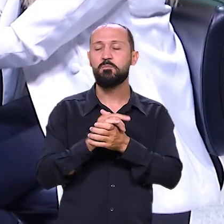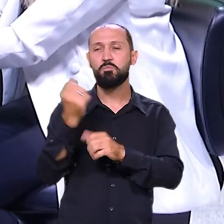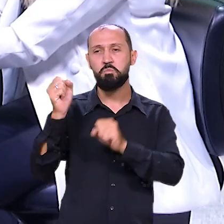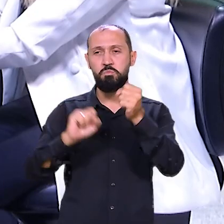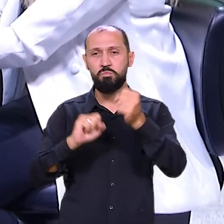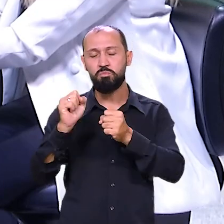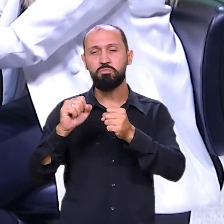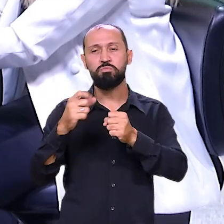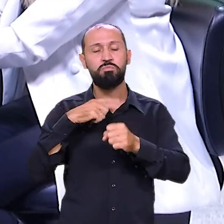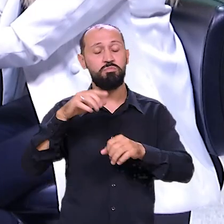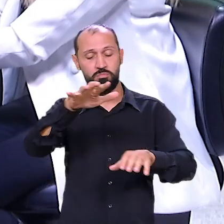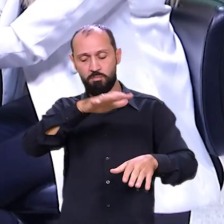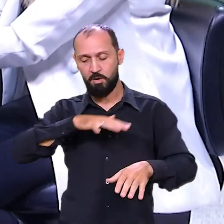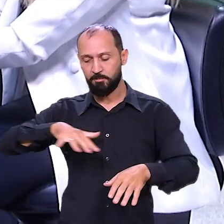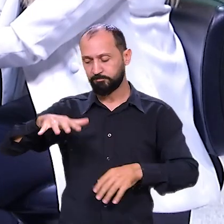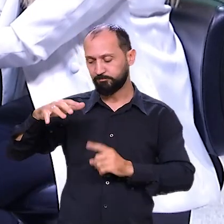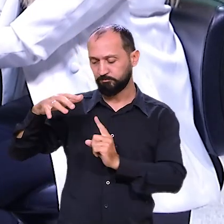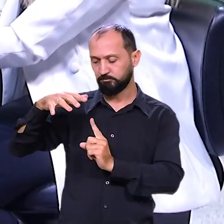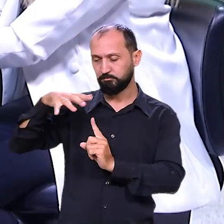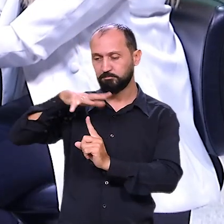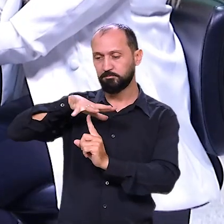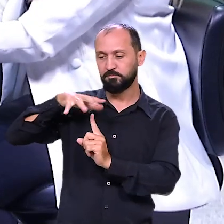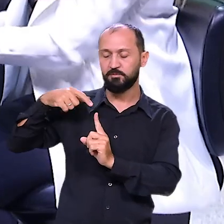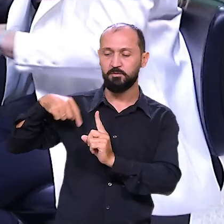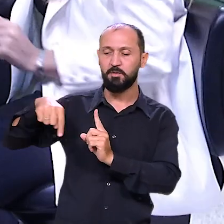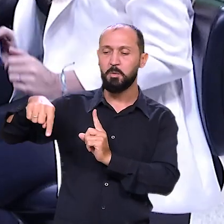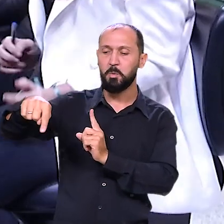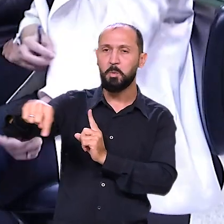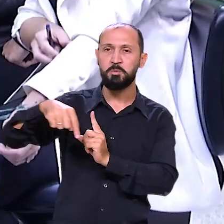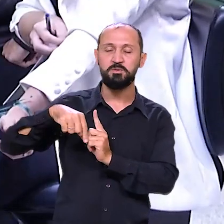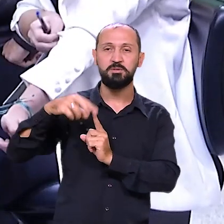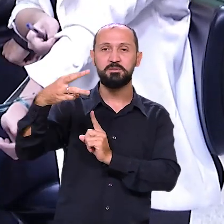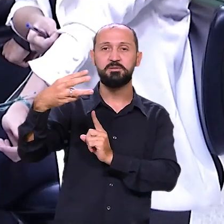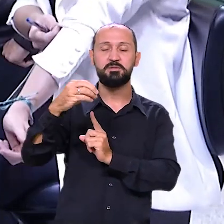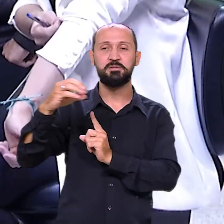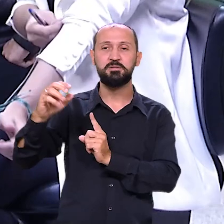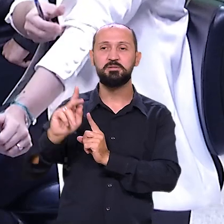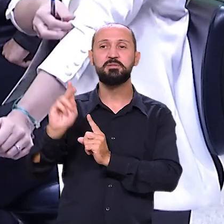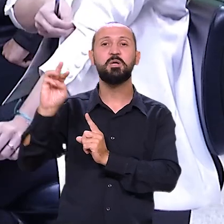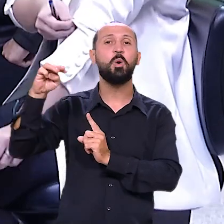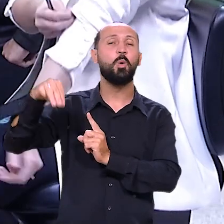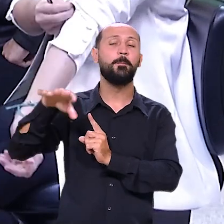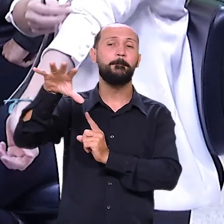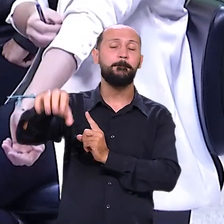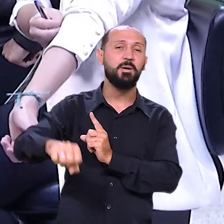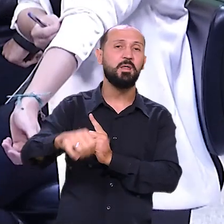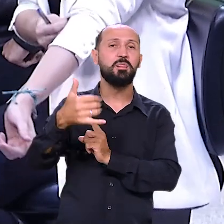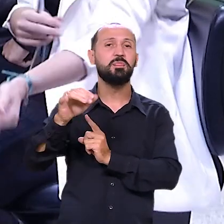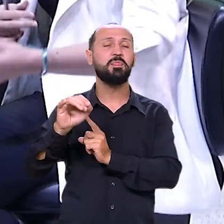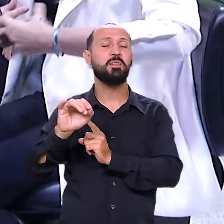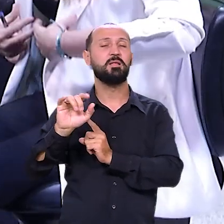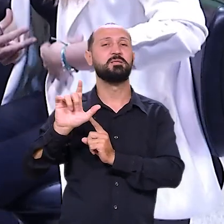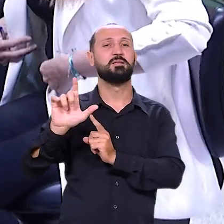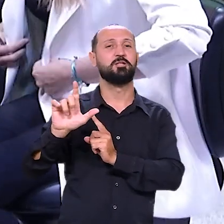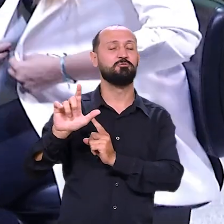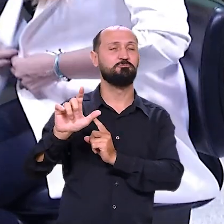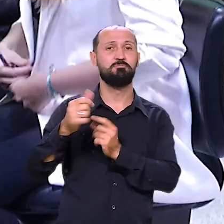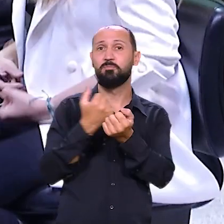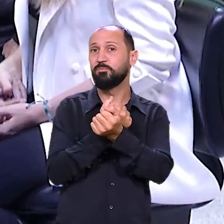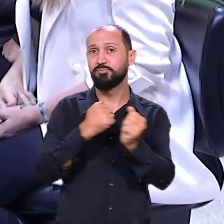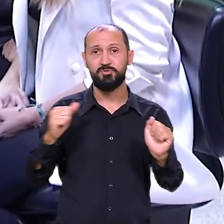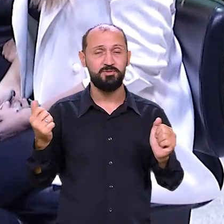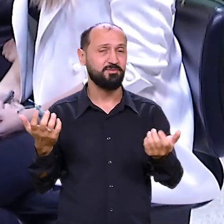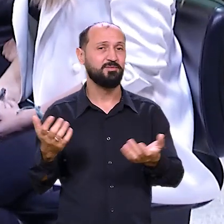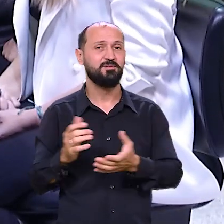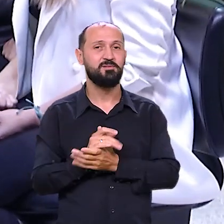por exemplo, ele tem um raio de atuação. Ele não pode andar 300 quilômetros para buscar 10 litros de leite. É inviável,